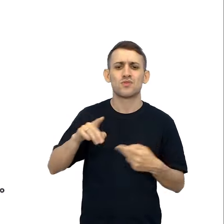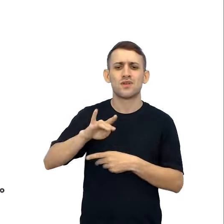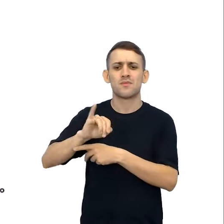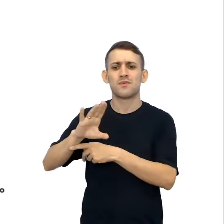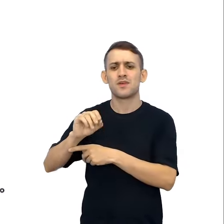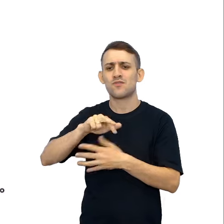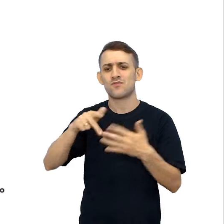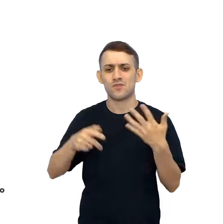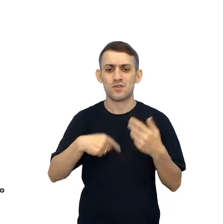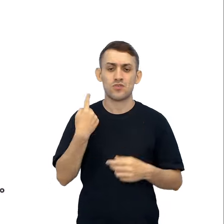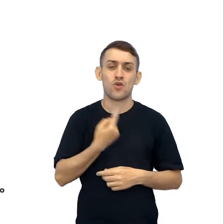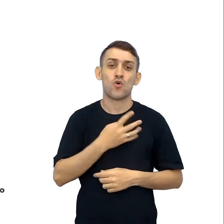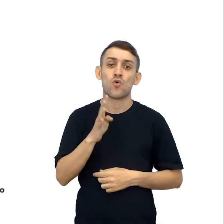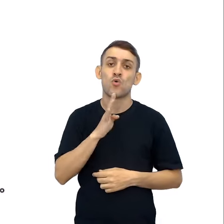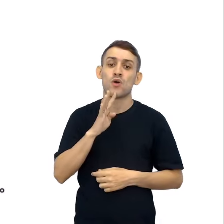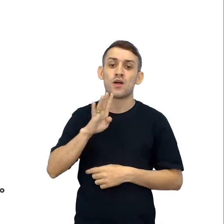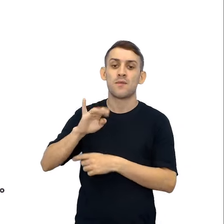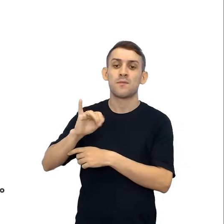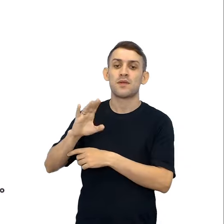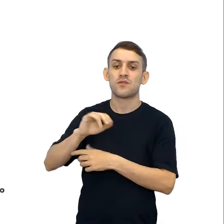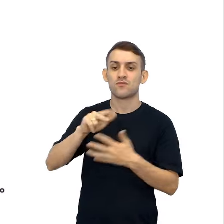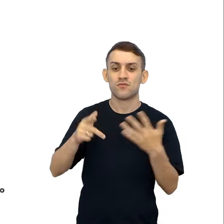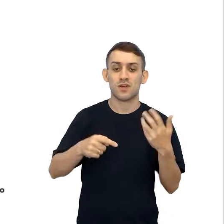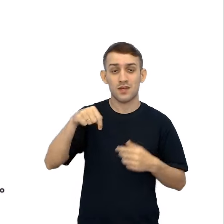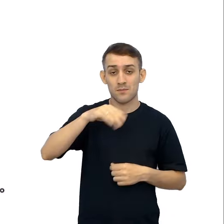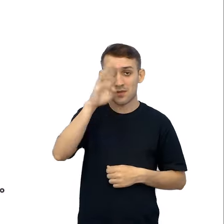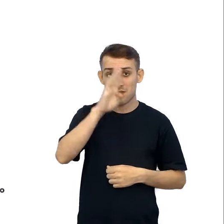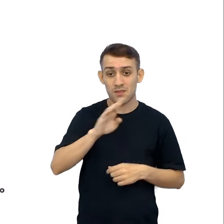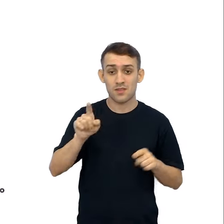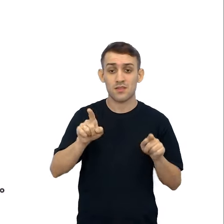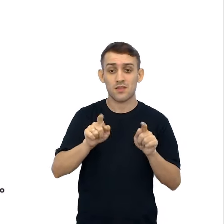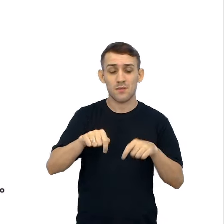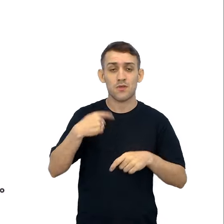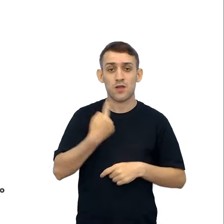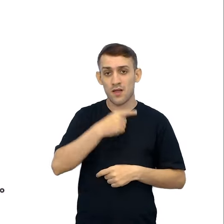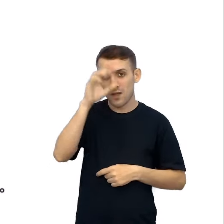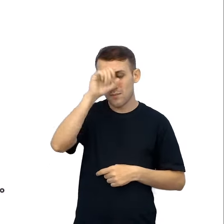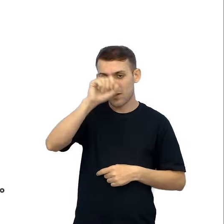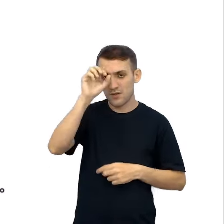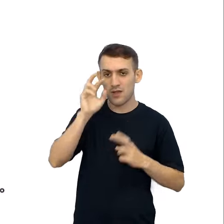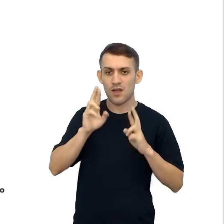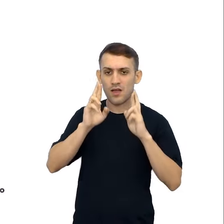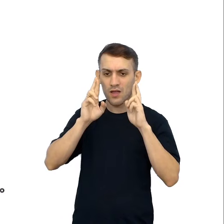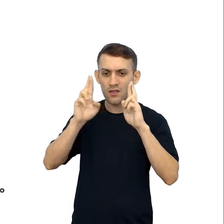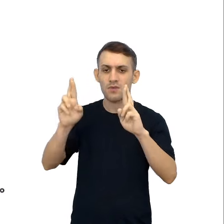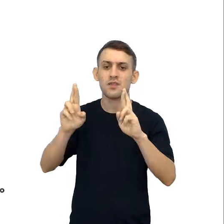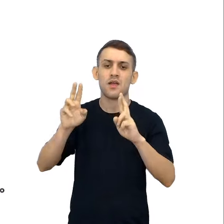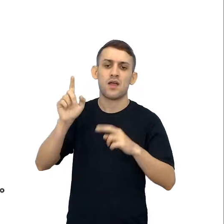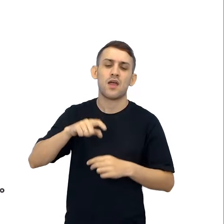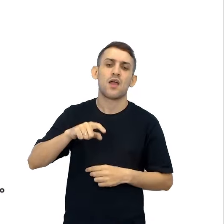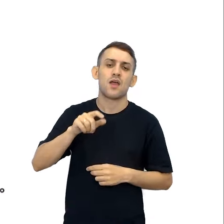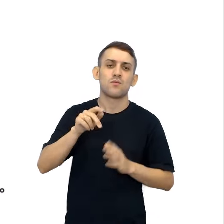Então, conhecendo a biodiversidade brasileira para aprender a respeitar. Então, acho que é um projeto interessante, que pode ser discutido,